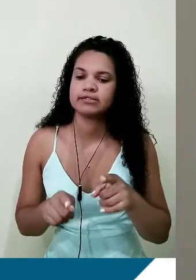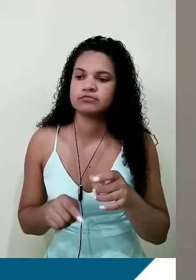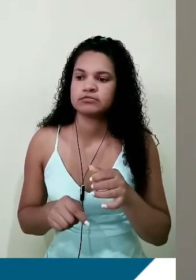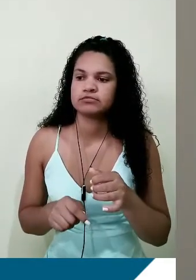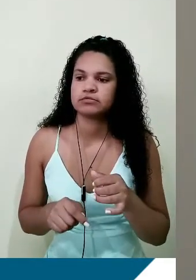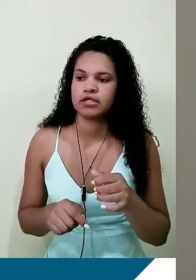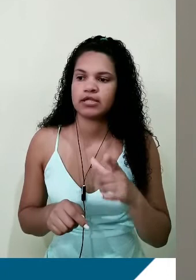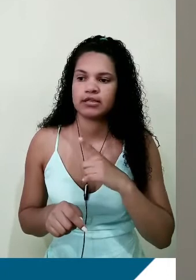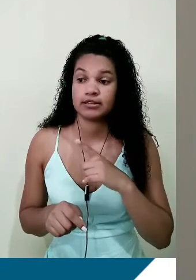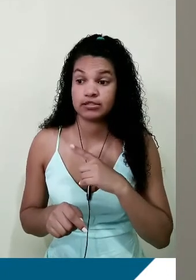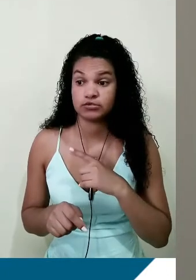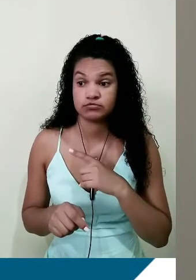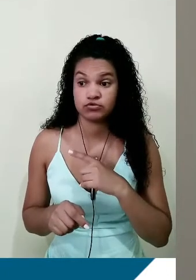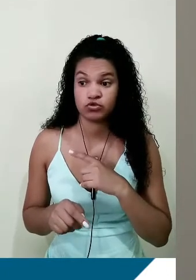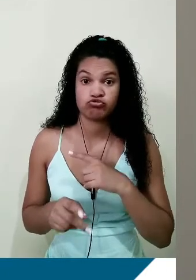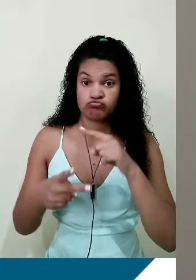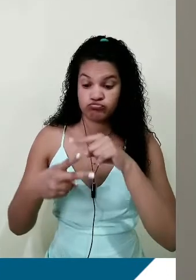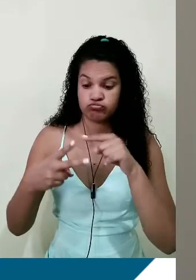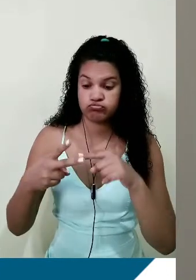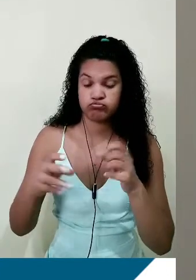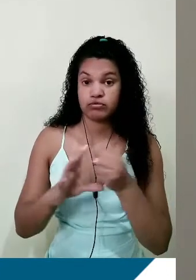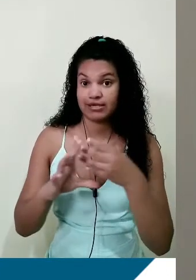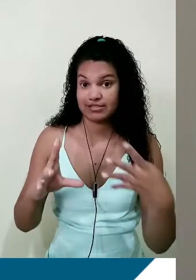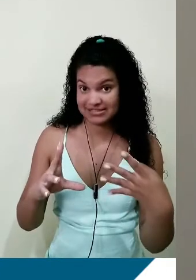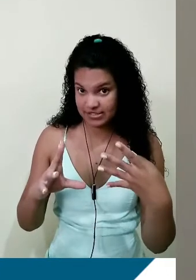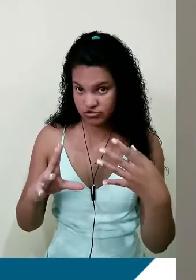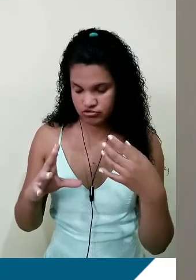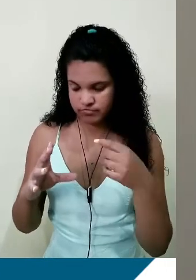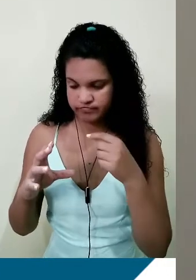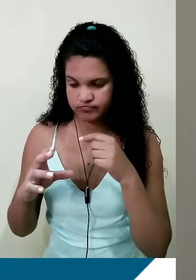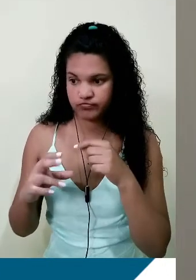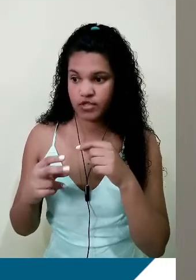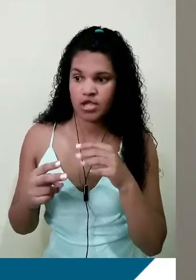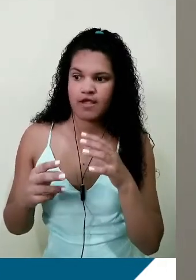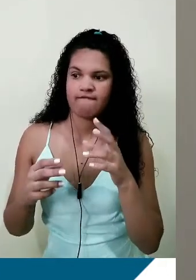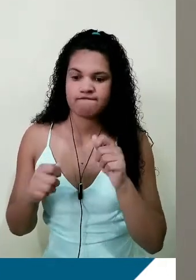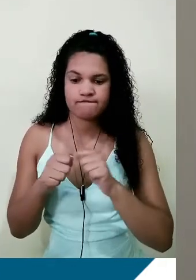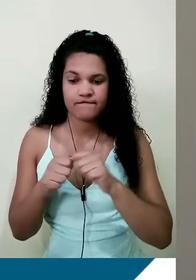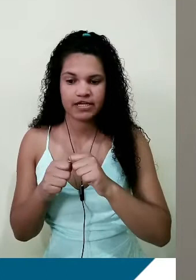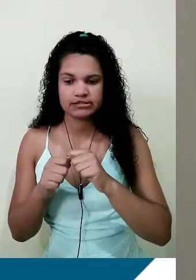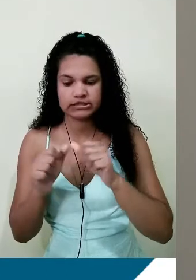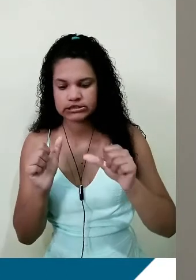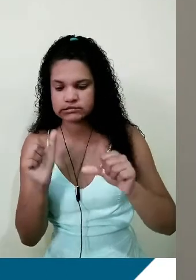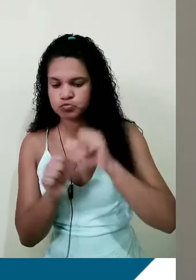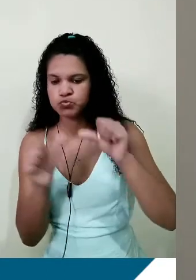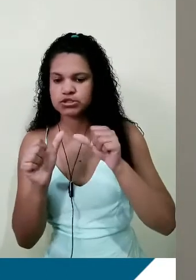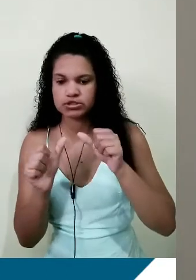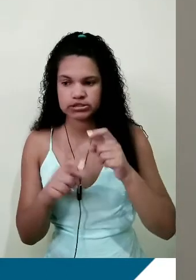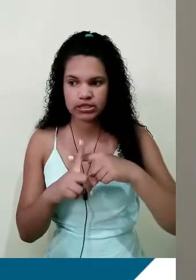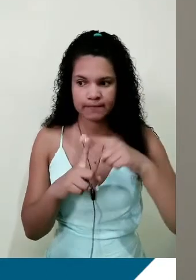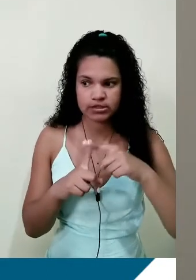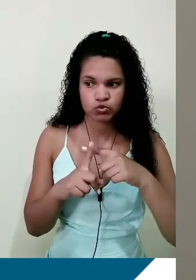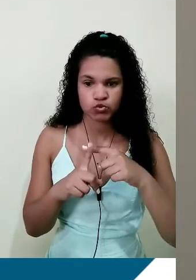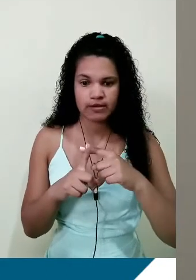duas características que fazem a variação de temperatura ser maior ou menor.